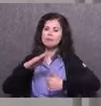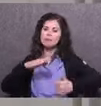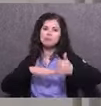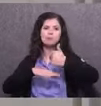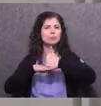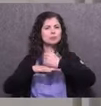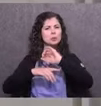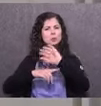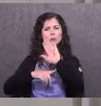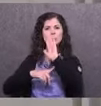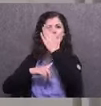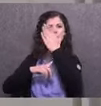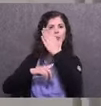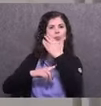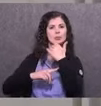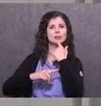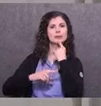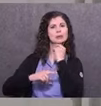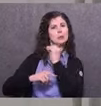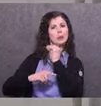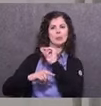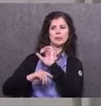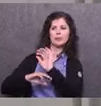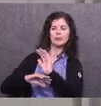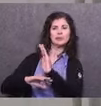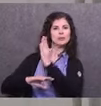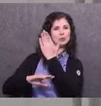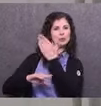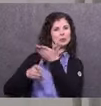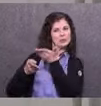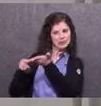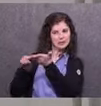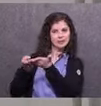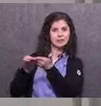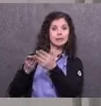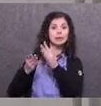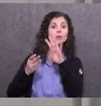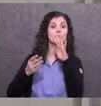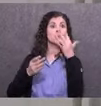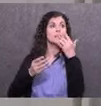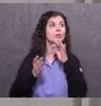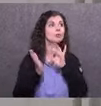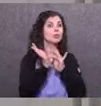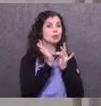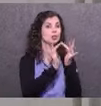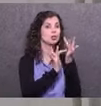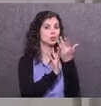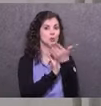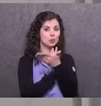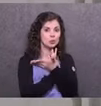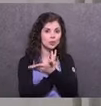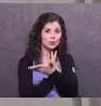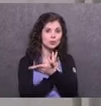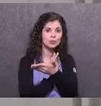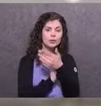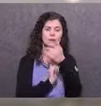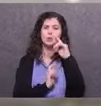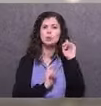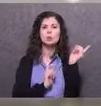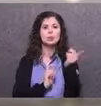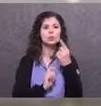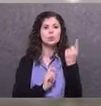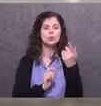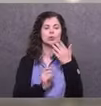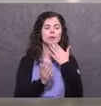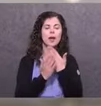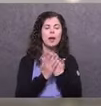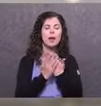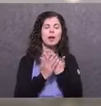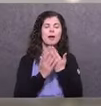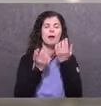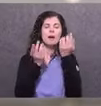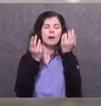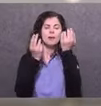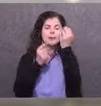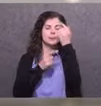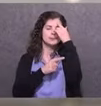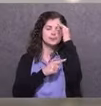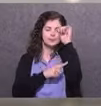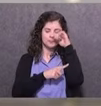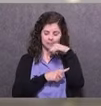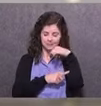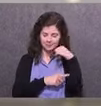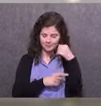nomes, para que ao nome de Jesus todos se ajoelhem, no